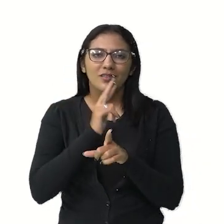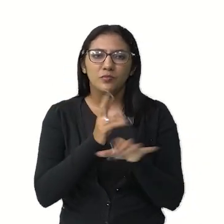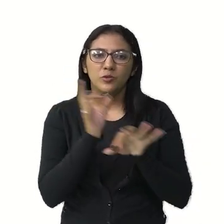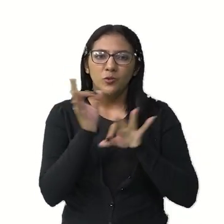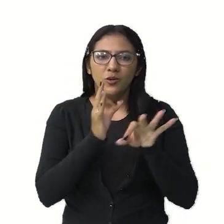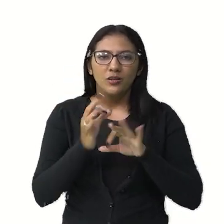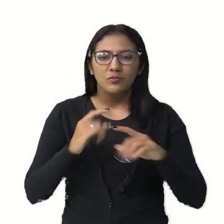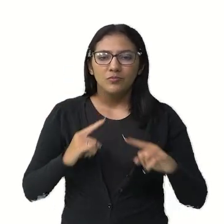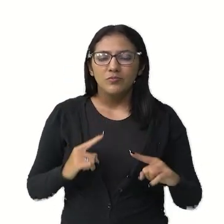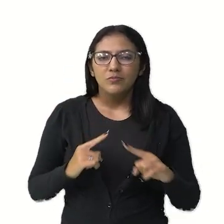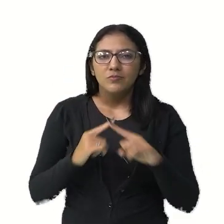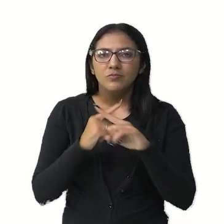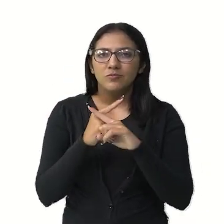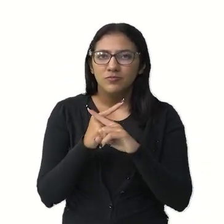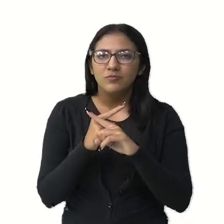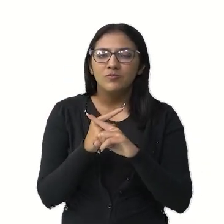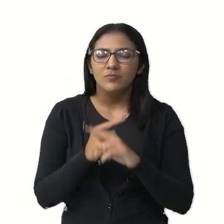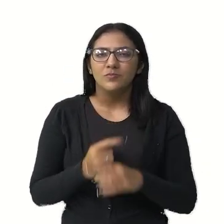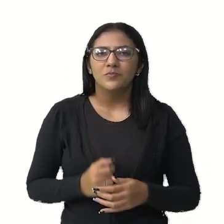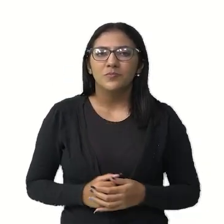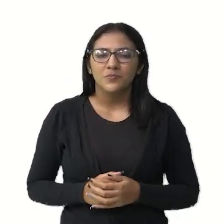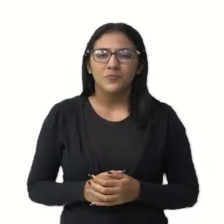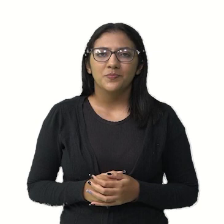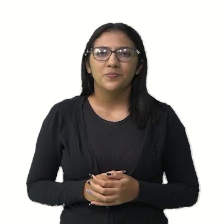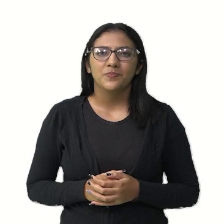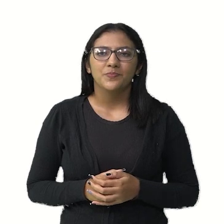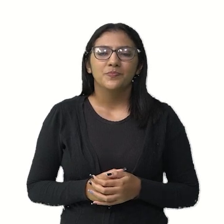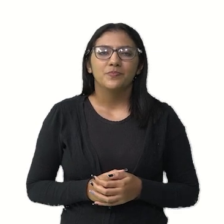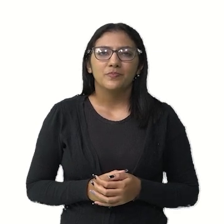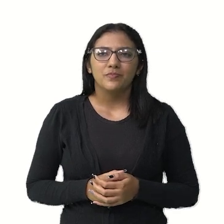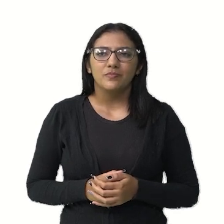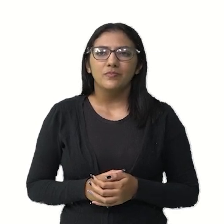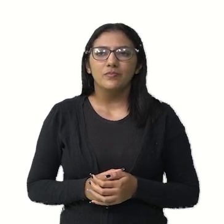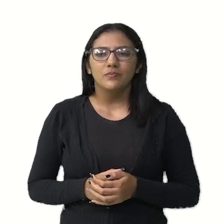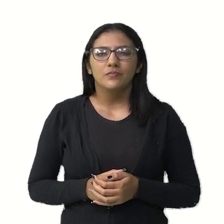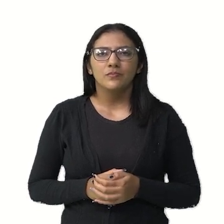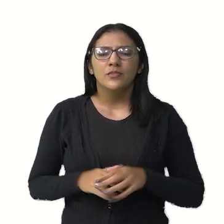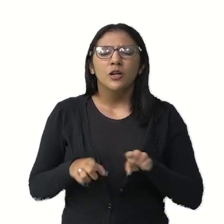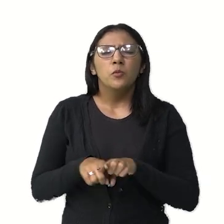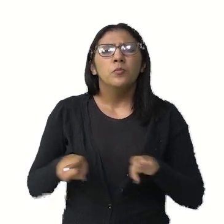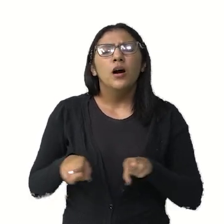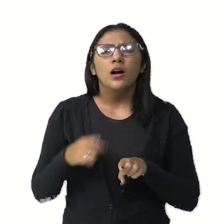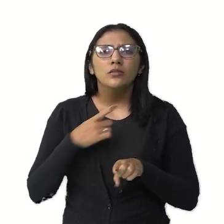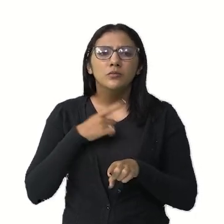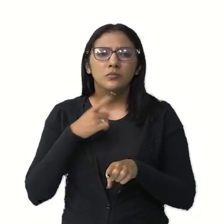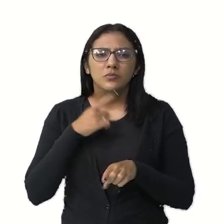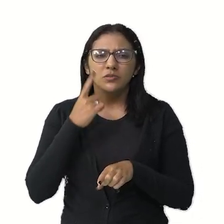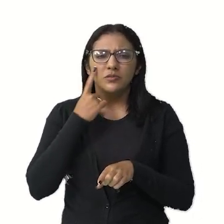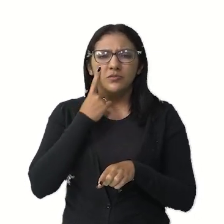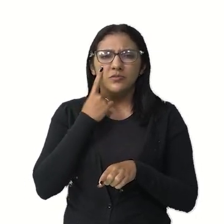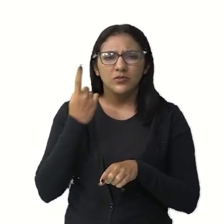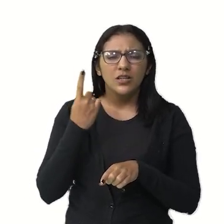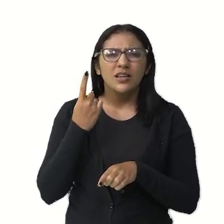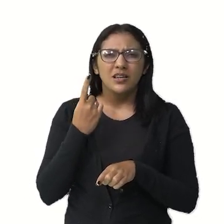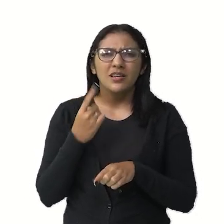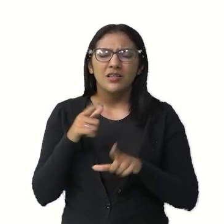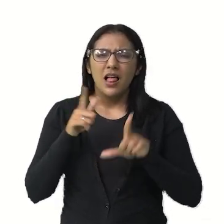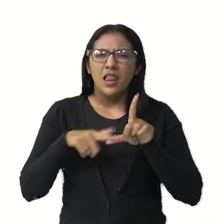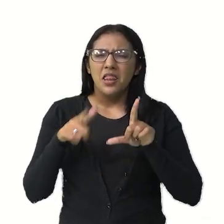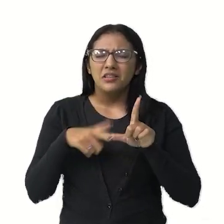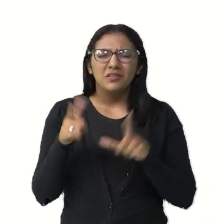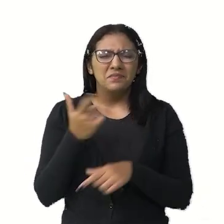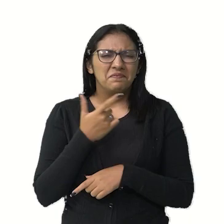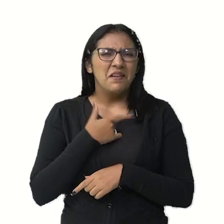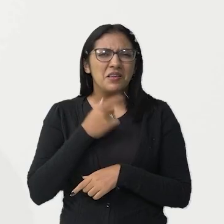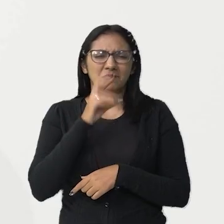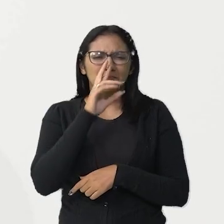aplicar aí a regra de 3, tá bom? Para não ficar aí com a minha letra tão feia,